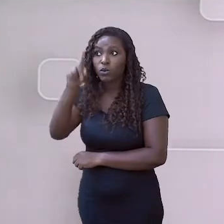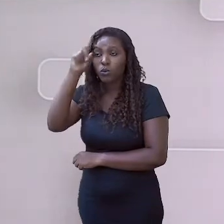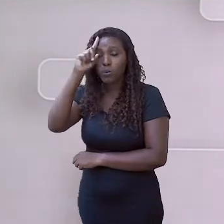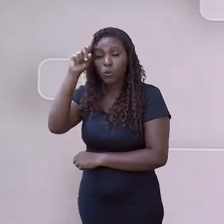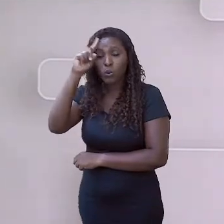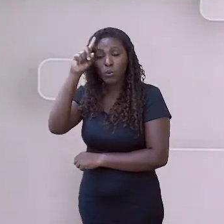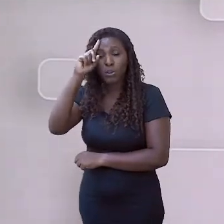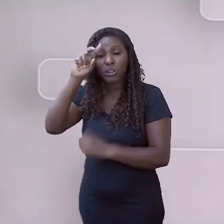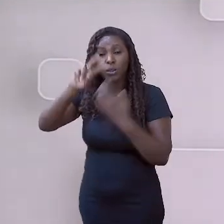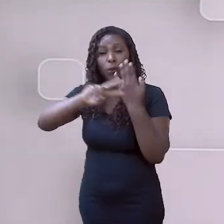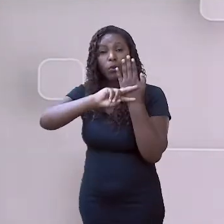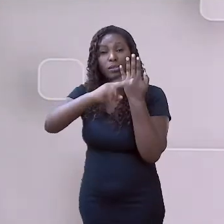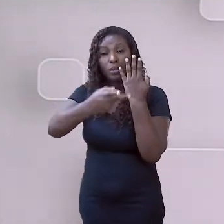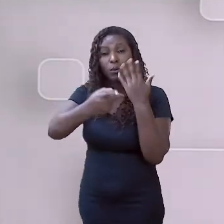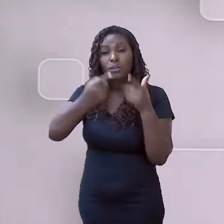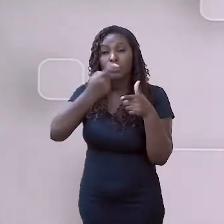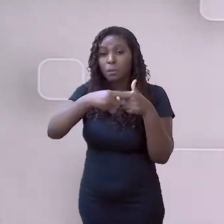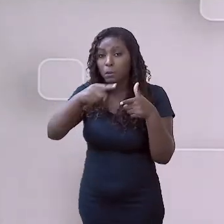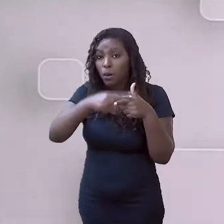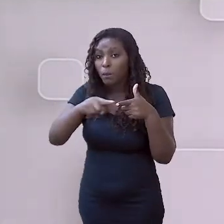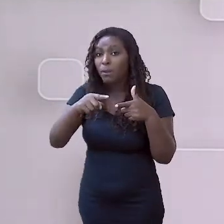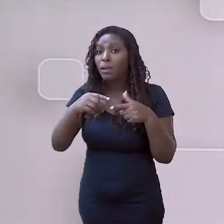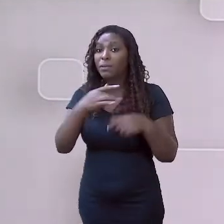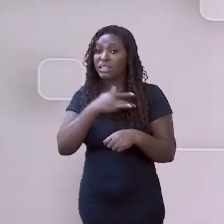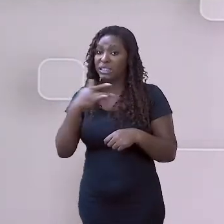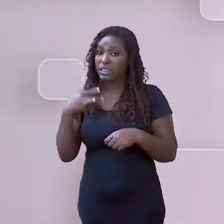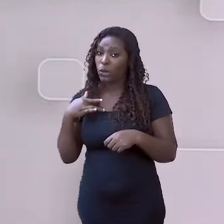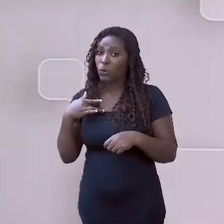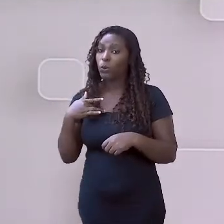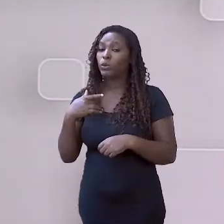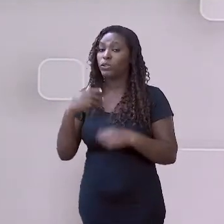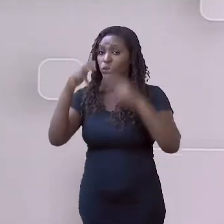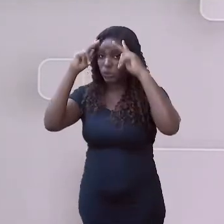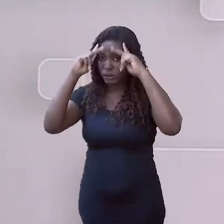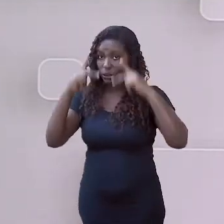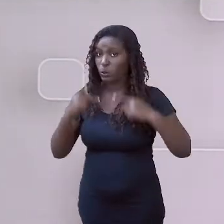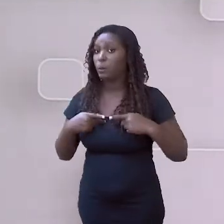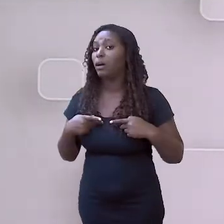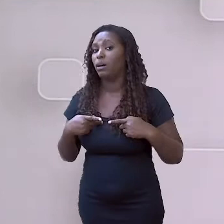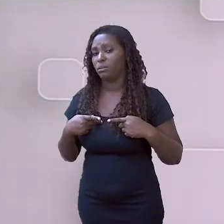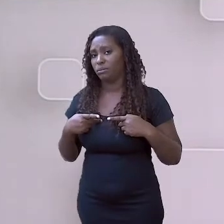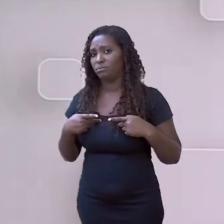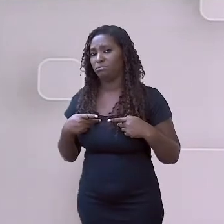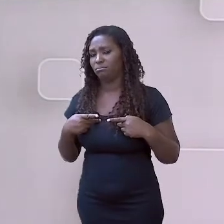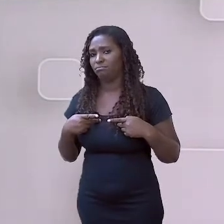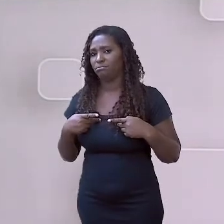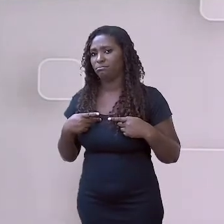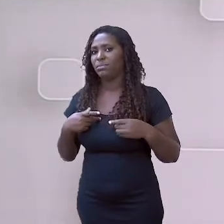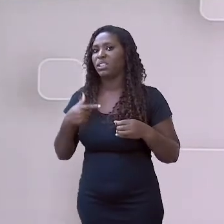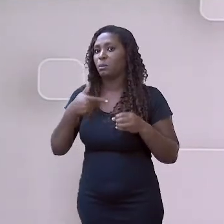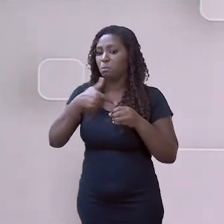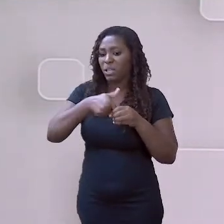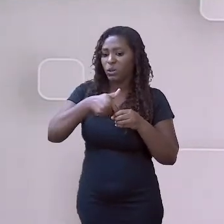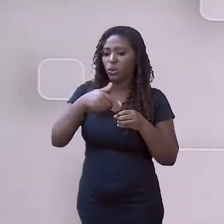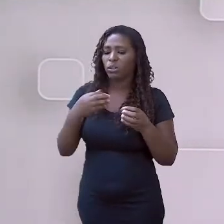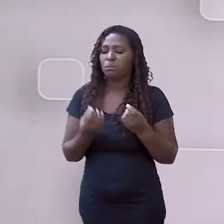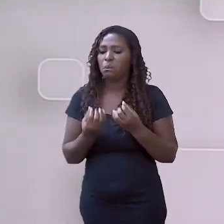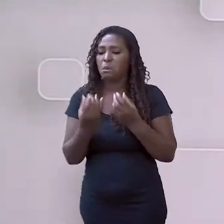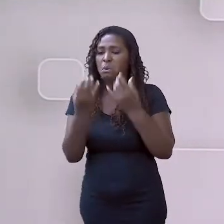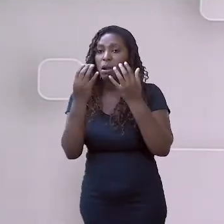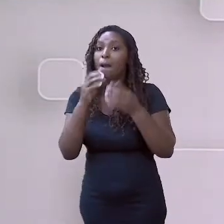causando problemas para o ser humano. E isso tem acontecido, não é